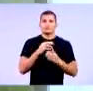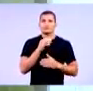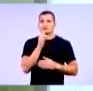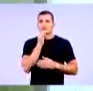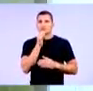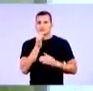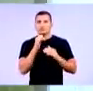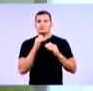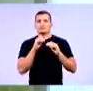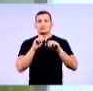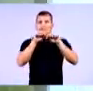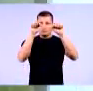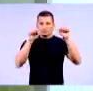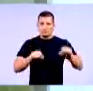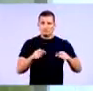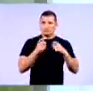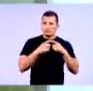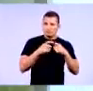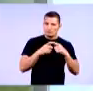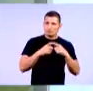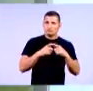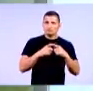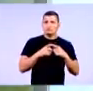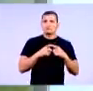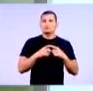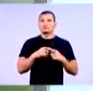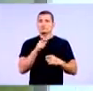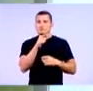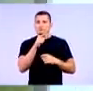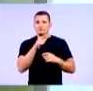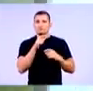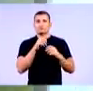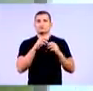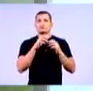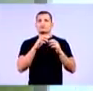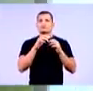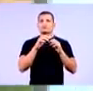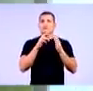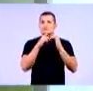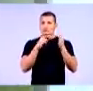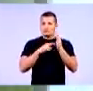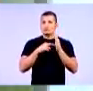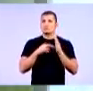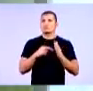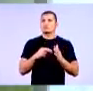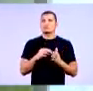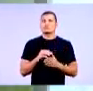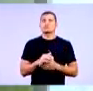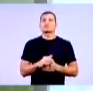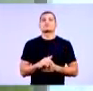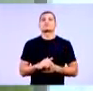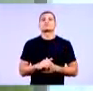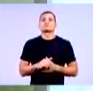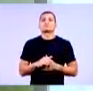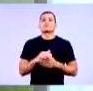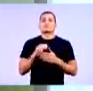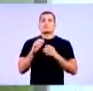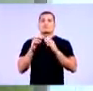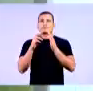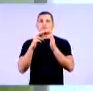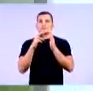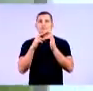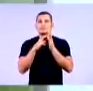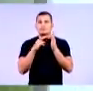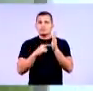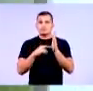sistema hospitalar, vai ser aquele hospital que vai determinar a regra. Nenhuma escola funciona igual a outra, nenhum hospital funciona igual ao outro. Sempre